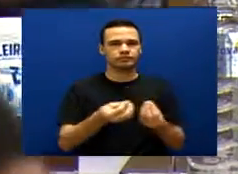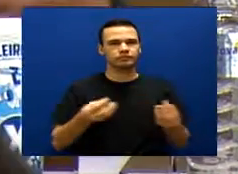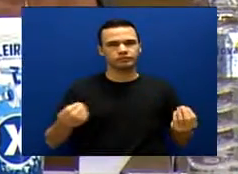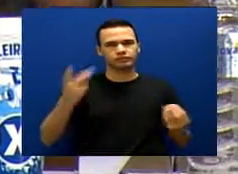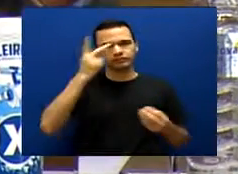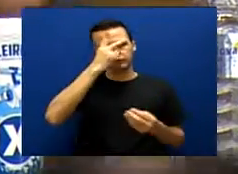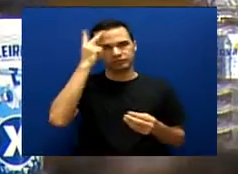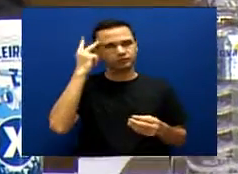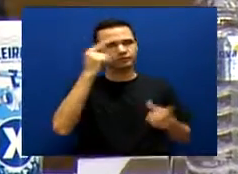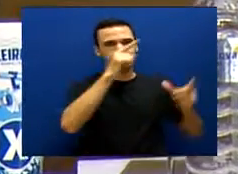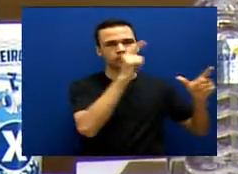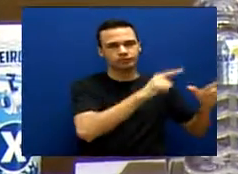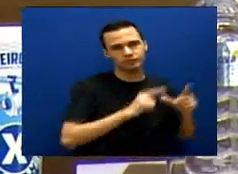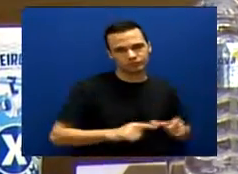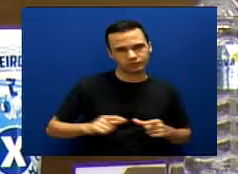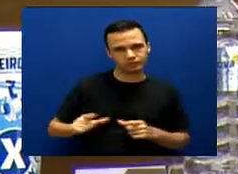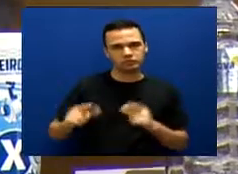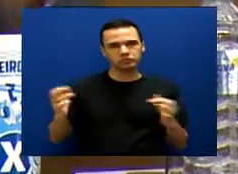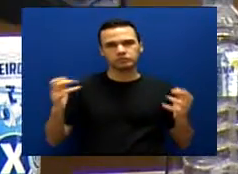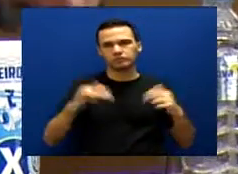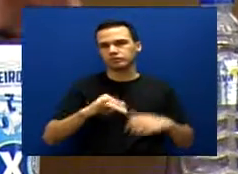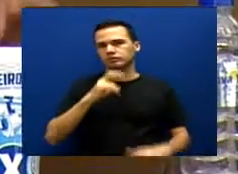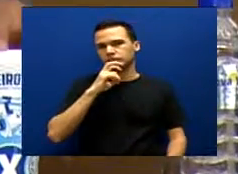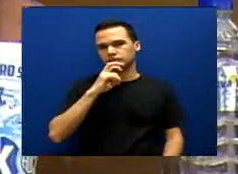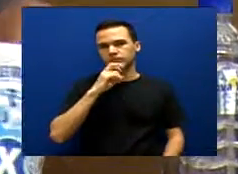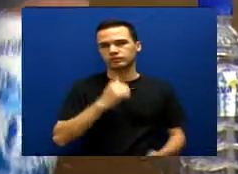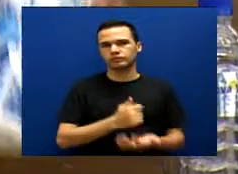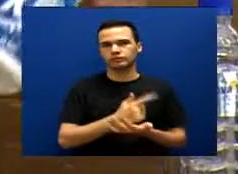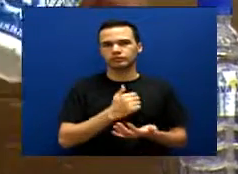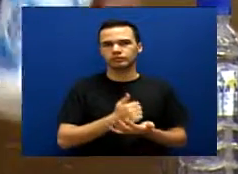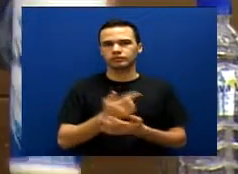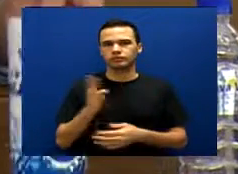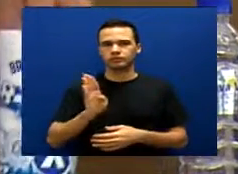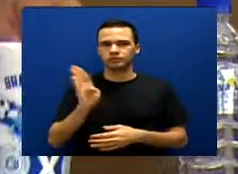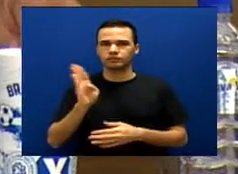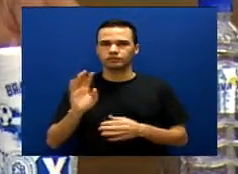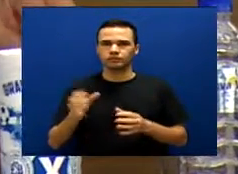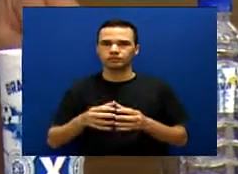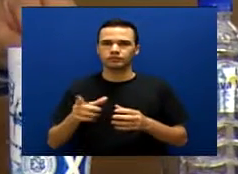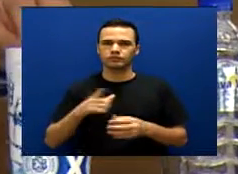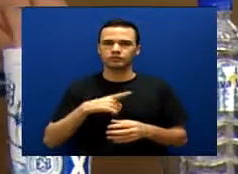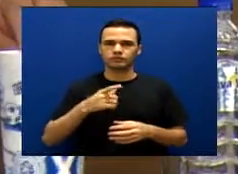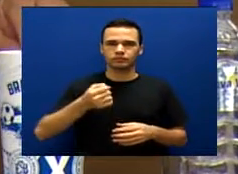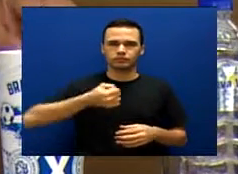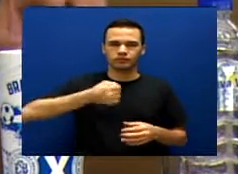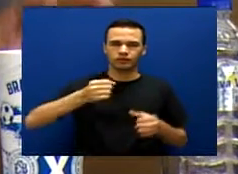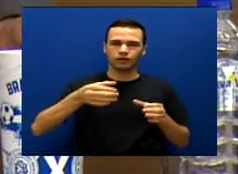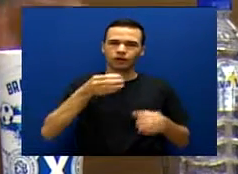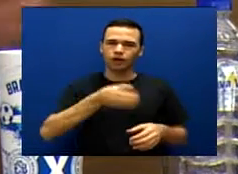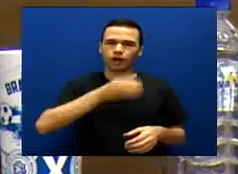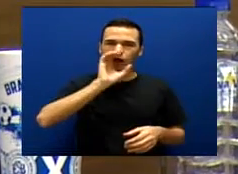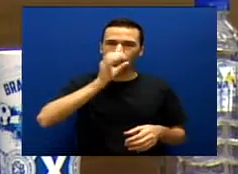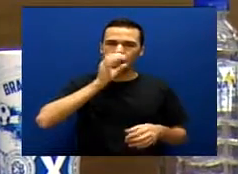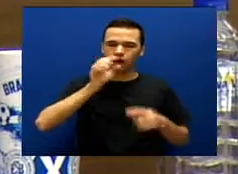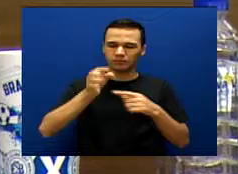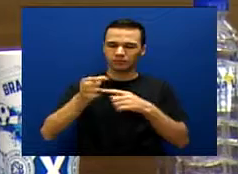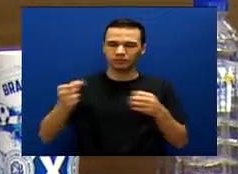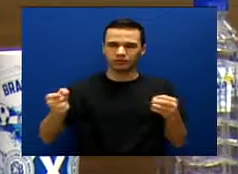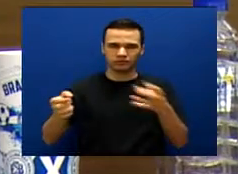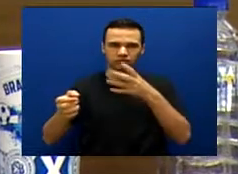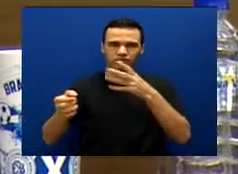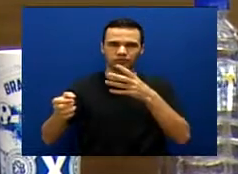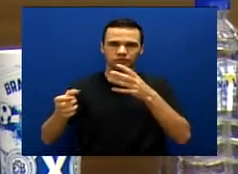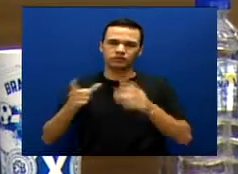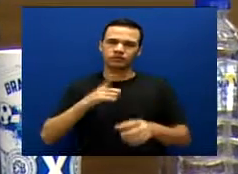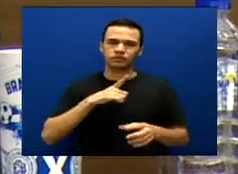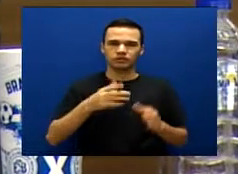pessoas das regiões para vir gastar aqui em Sorocaba, adquirir os produtos do São Bento, ó, você viu, foi feito um copo comemorativo com o jogo do Confiança, tem